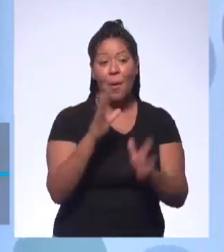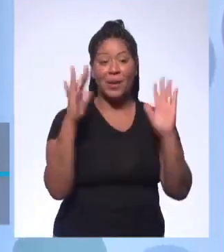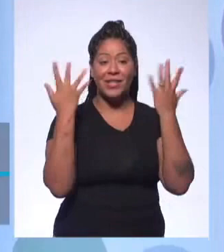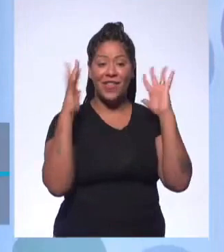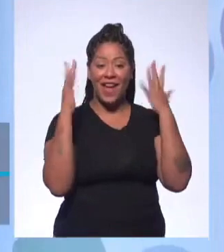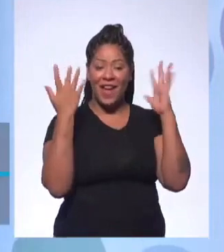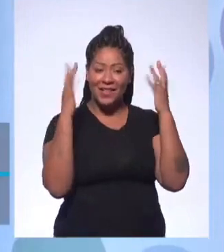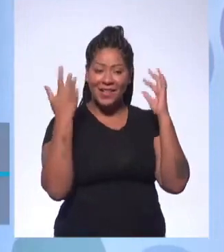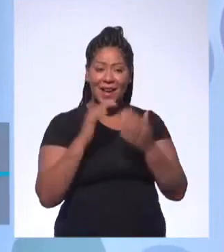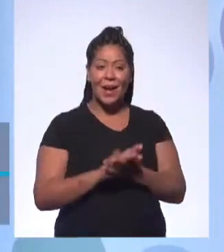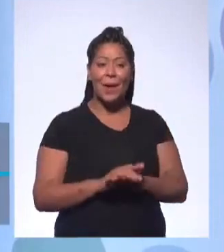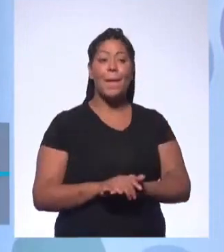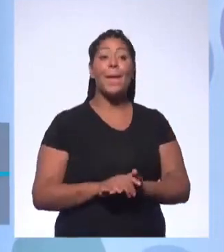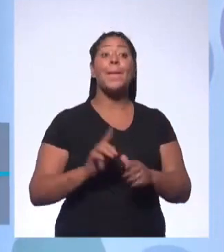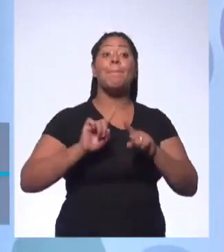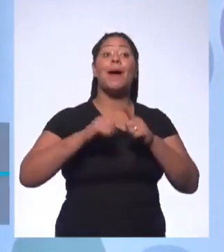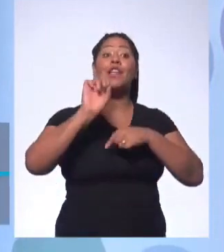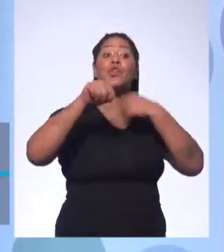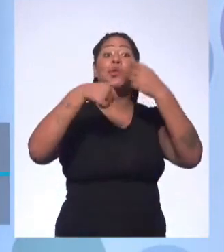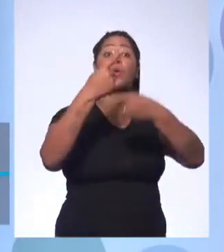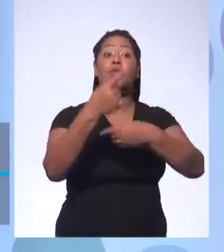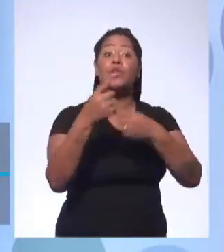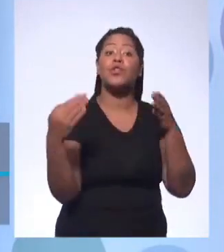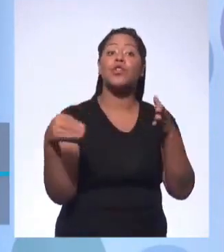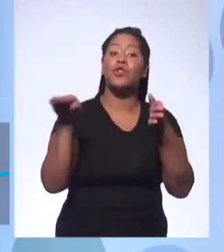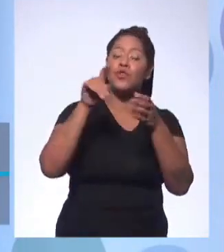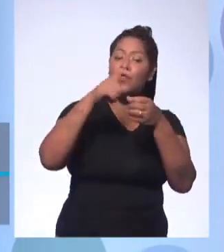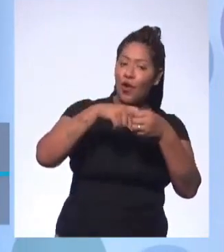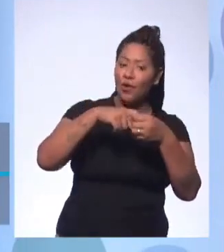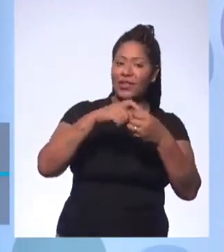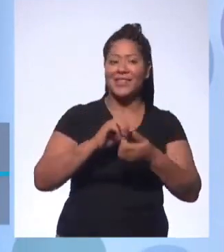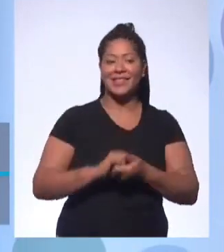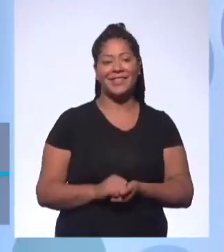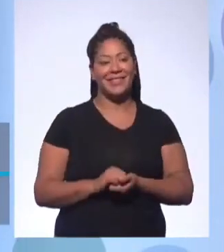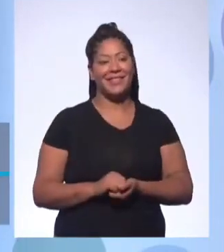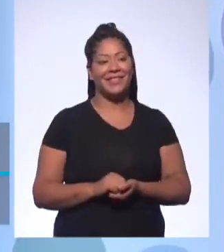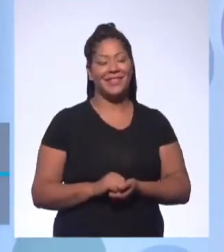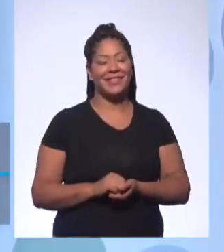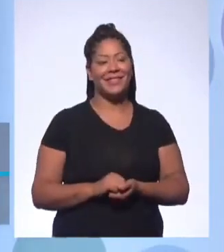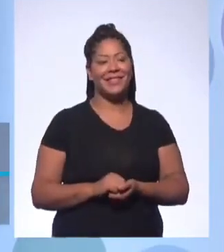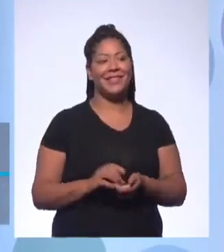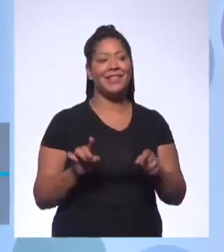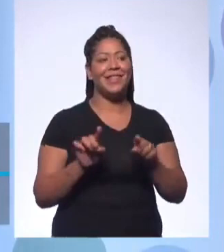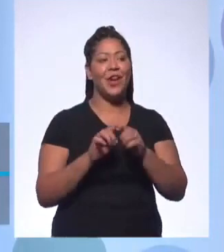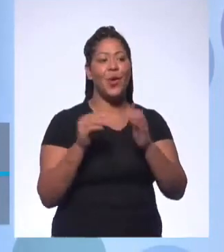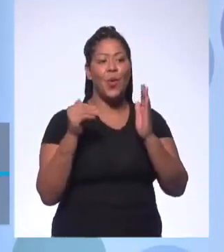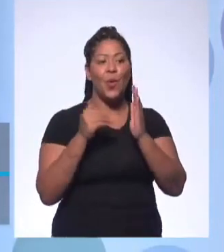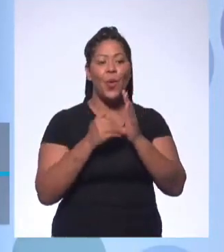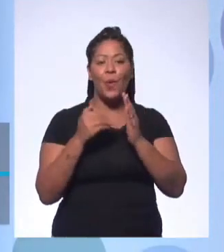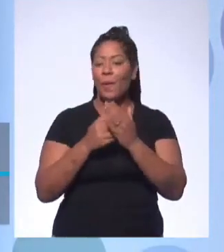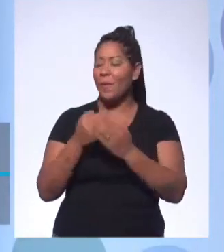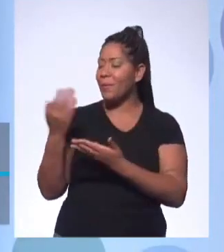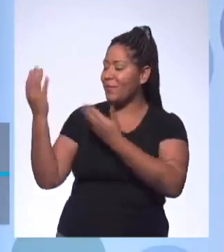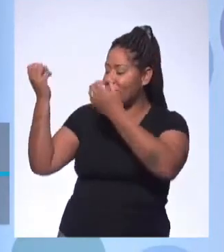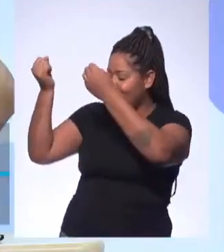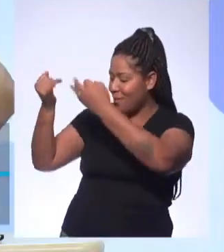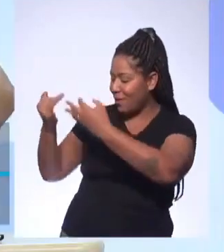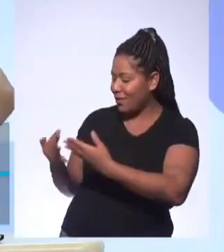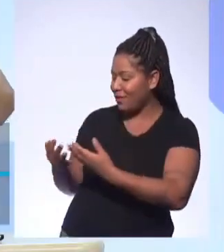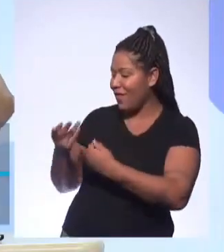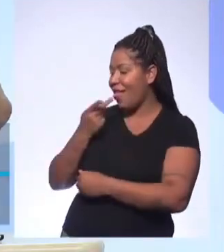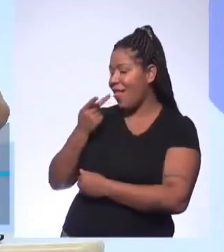vocês. Mas se Deus quiser, ano que vem a gente tá por aí. Tá bom? E aí o Magnão vai deixar as últimas considerações dele aí. É isso